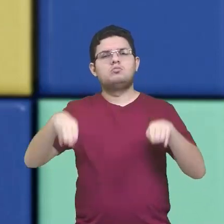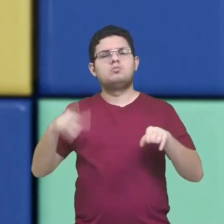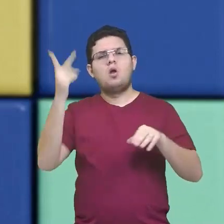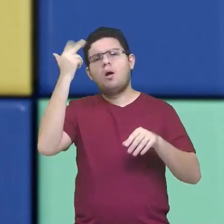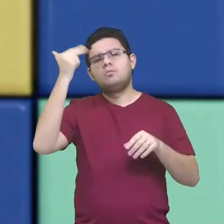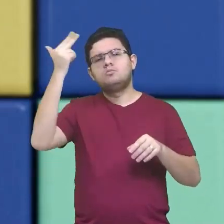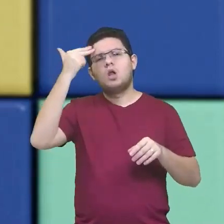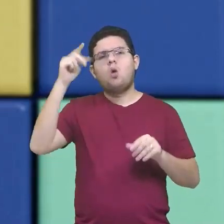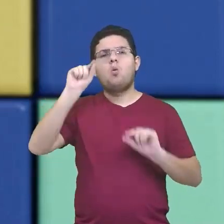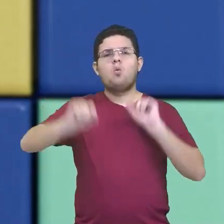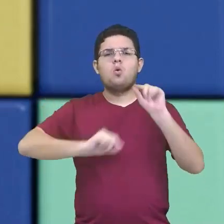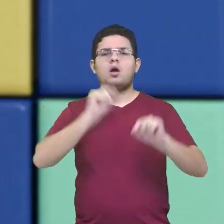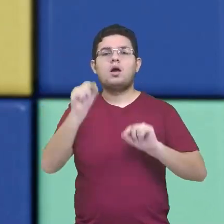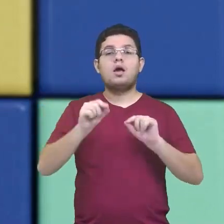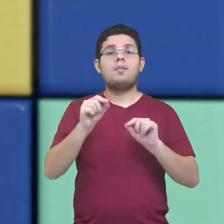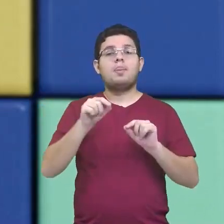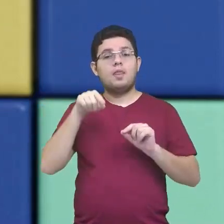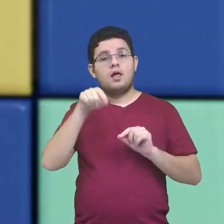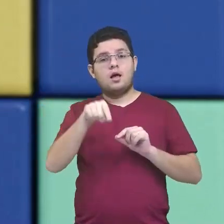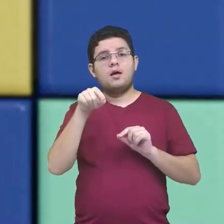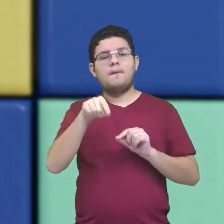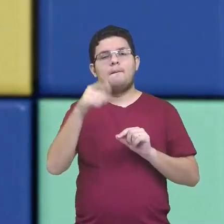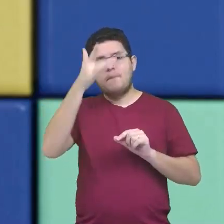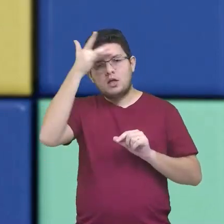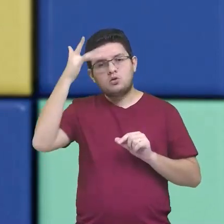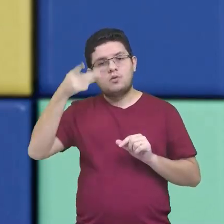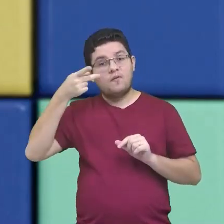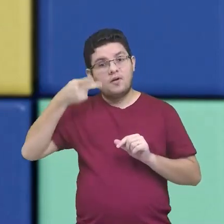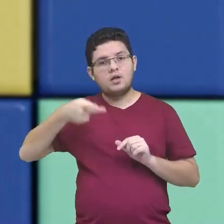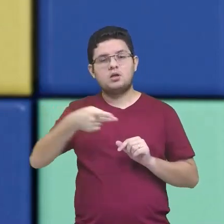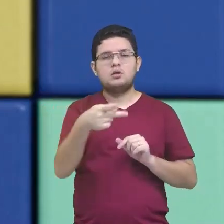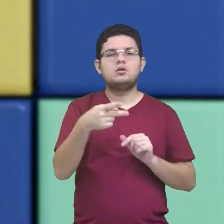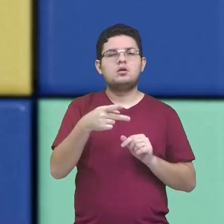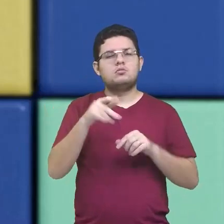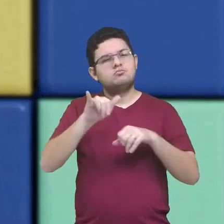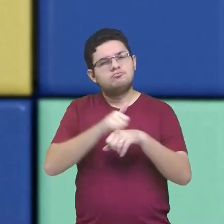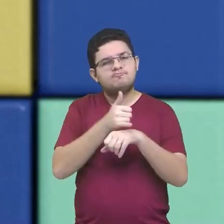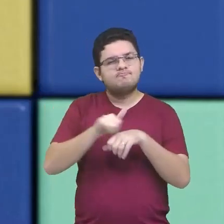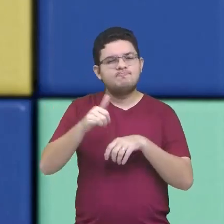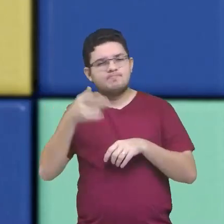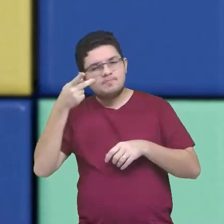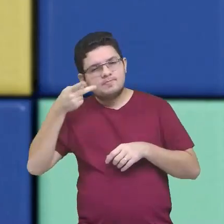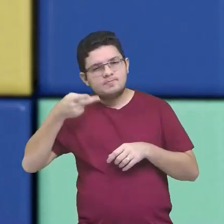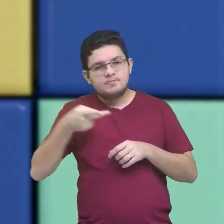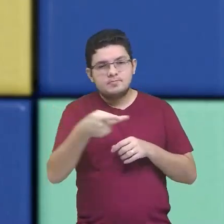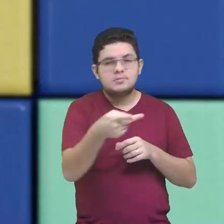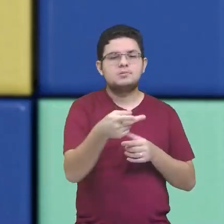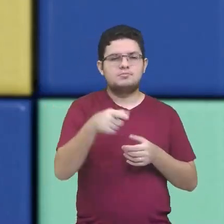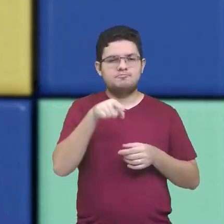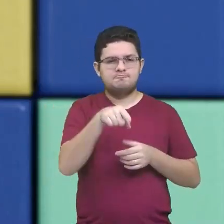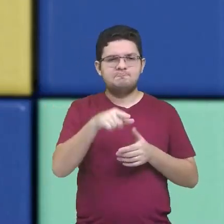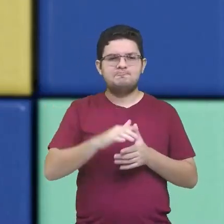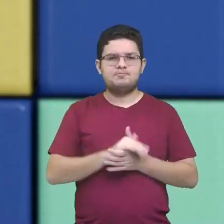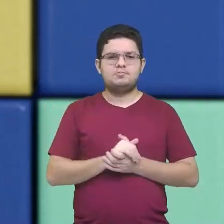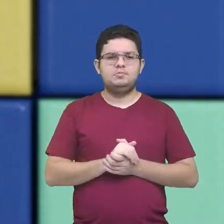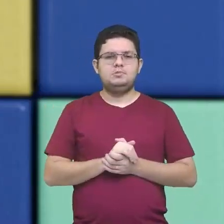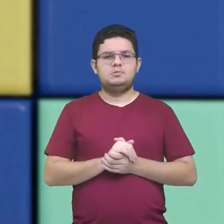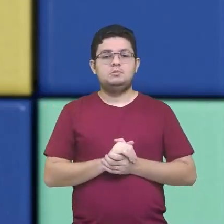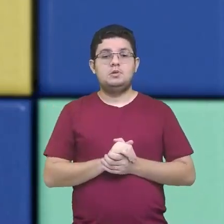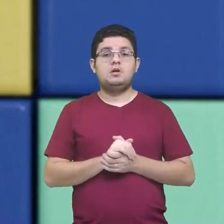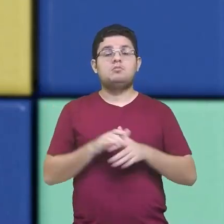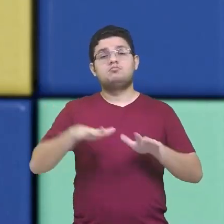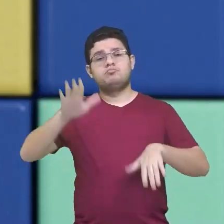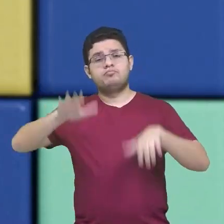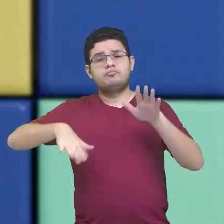pontos de parada estratégicos aí para quem está visitando e, consequentemente, olha só, quando você vai para o